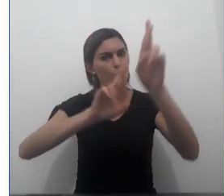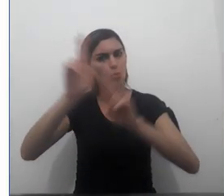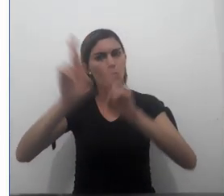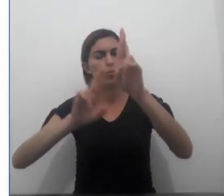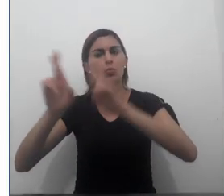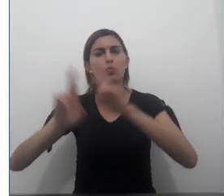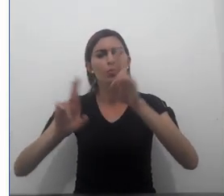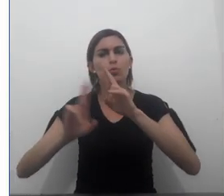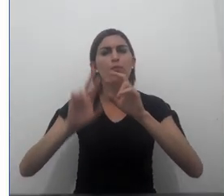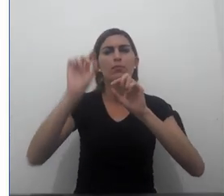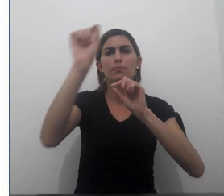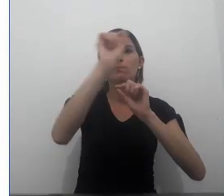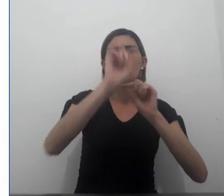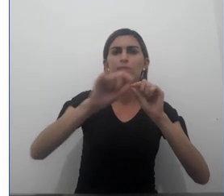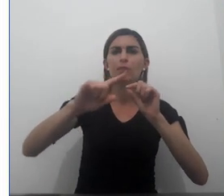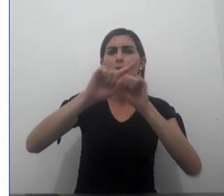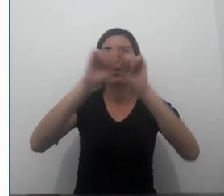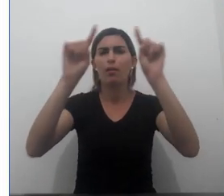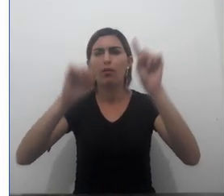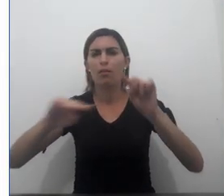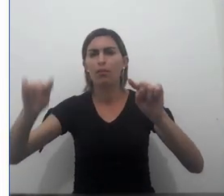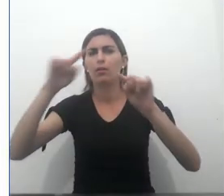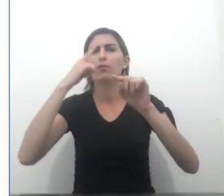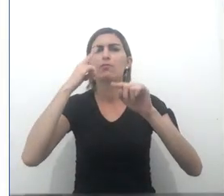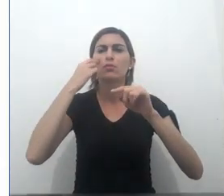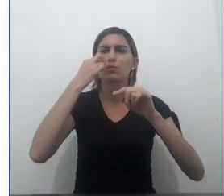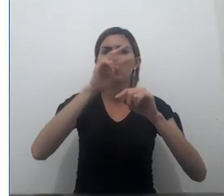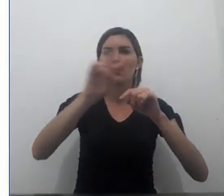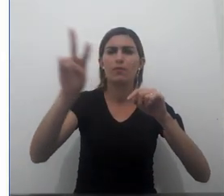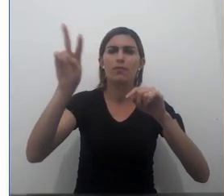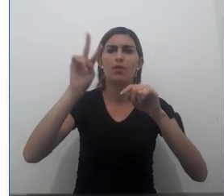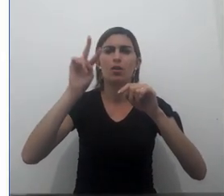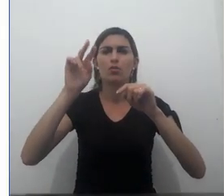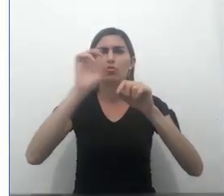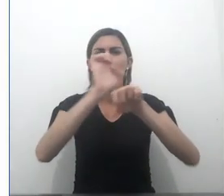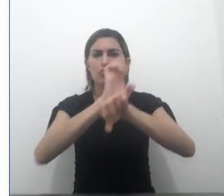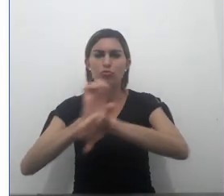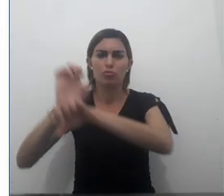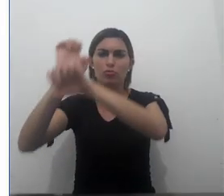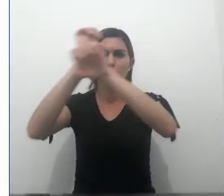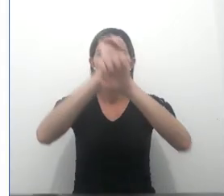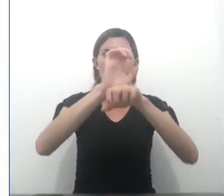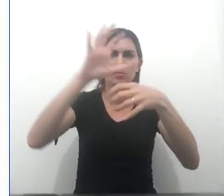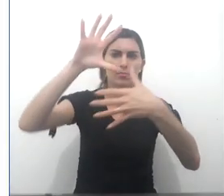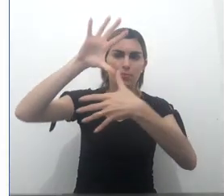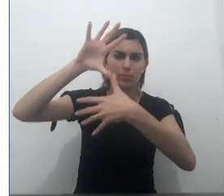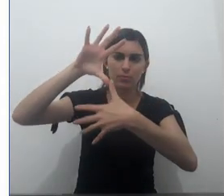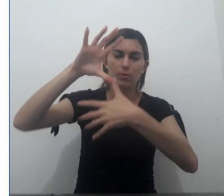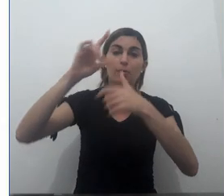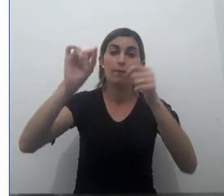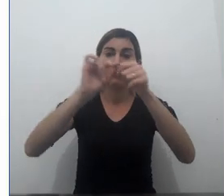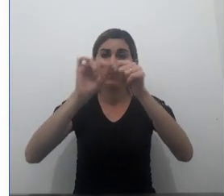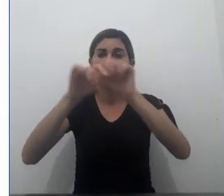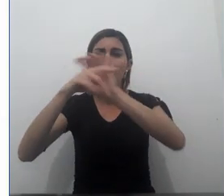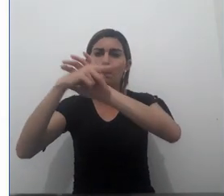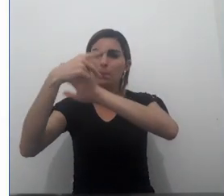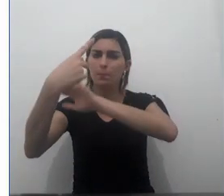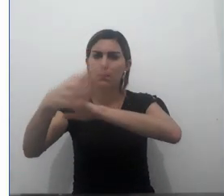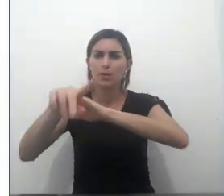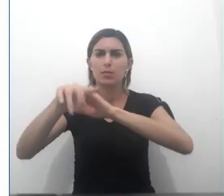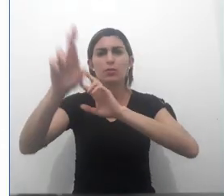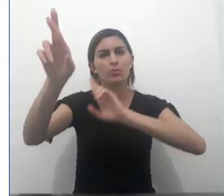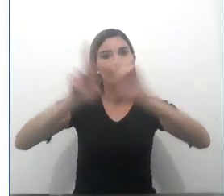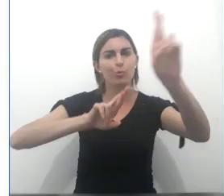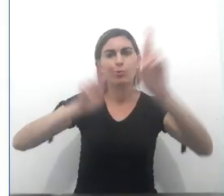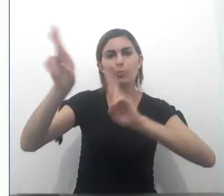de rodovias. Então, todas essas linhas que vocês veem aí entre os estados, né, nesse mapa, faz parte